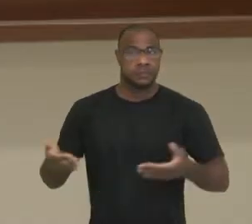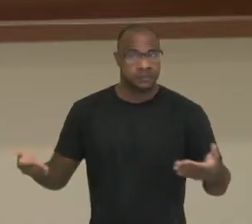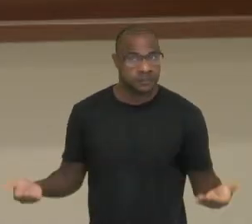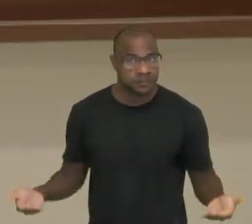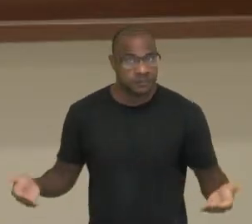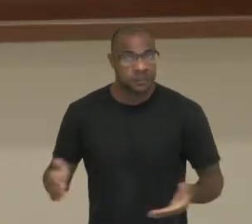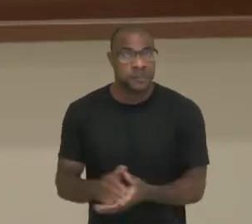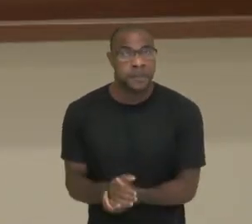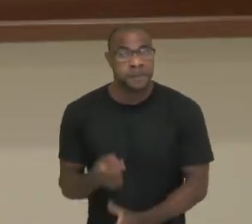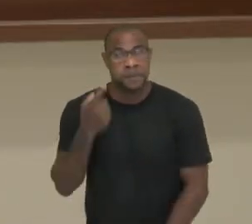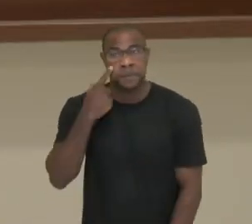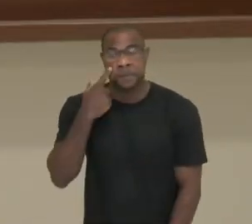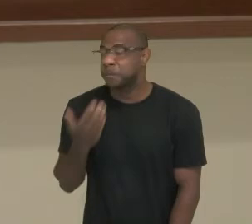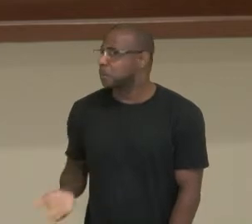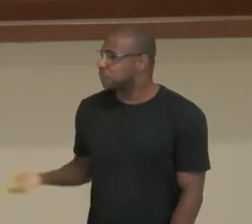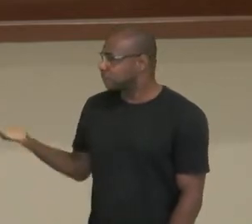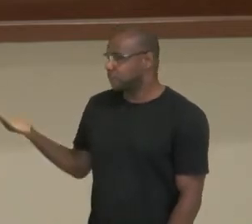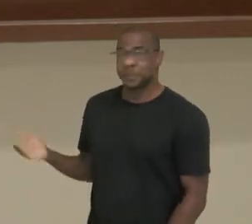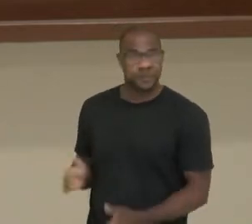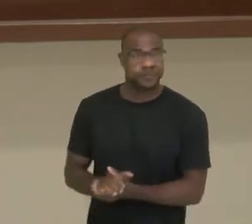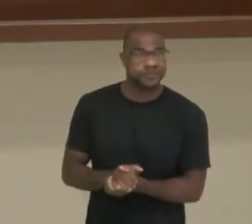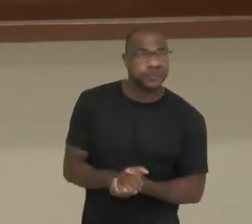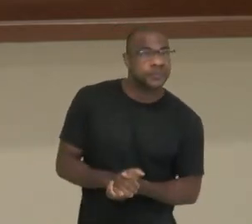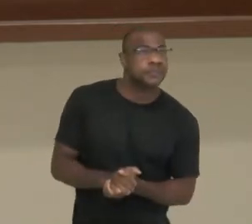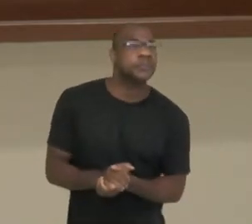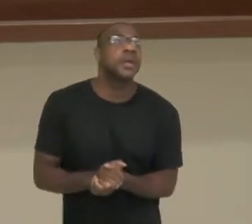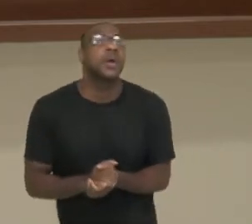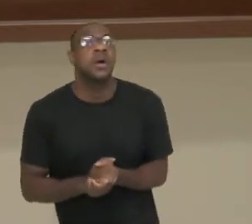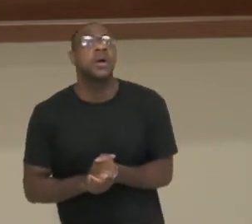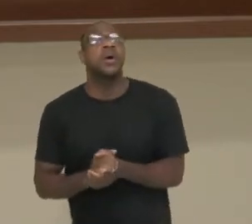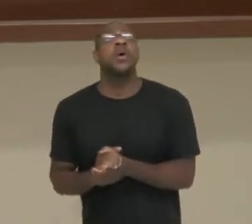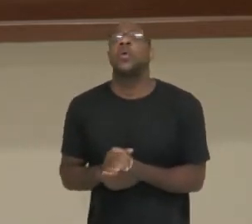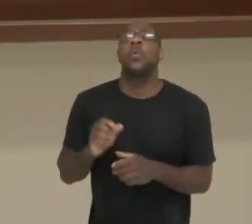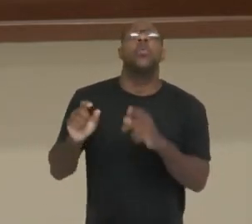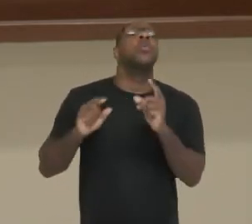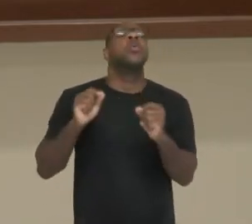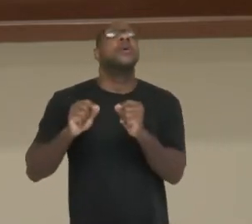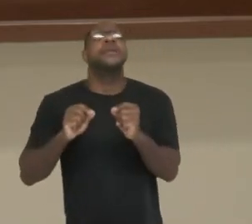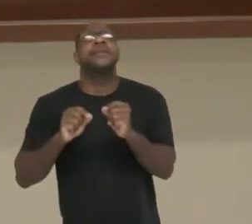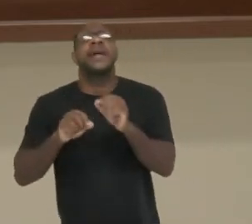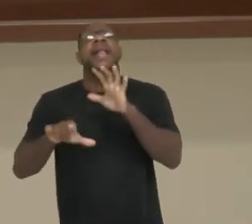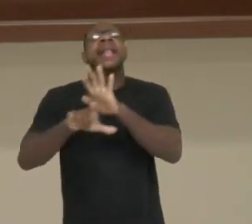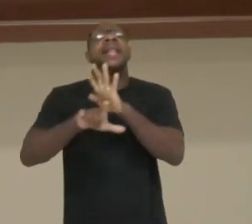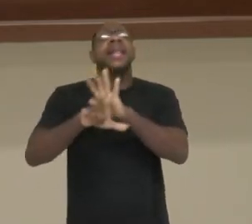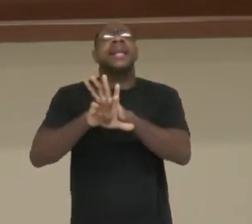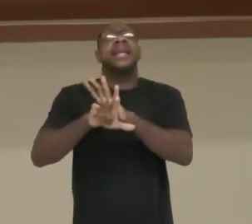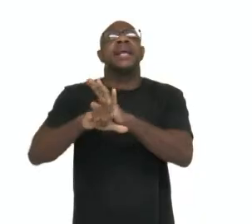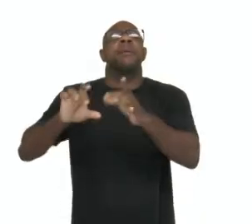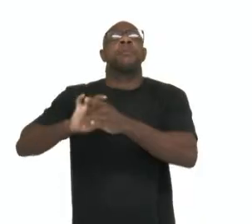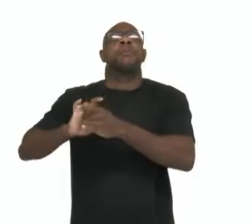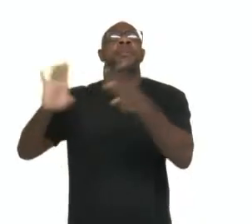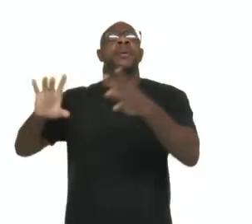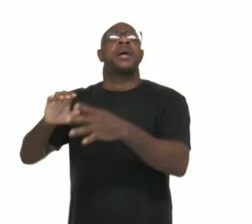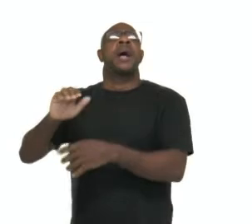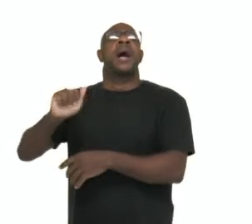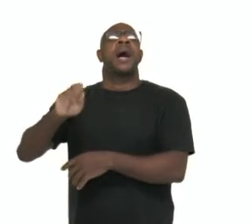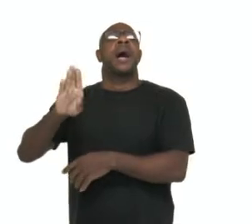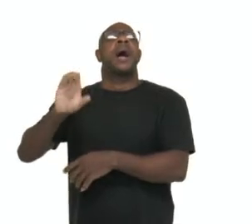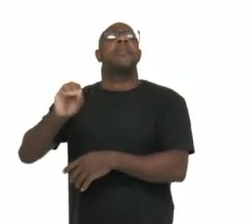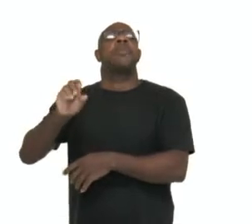Então, vamos dar uma olhada nessa pergunta, gente? Olha só, o que eram as leis abolicionistas? E as